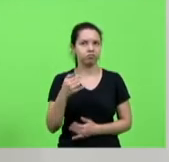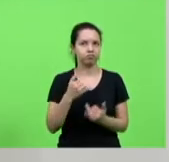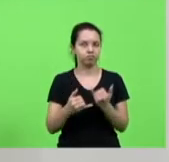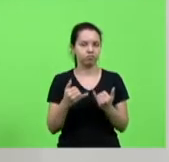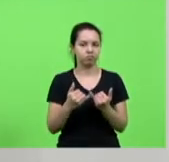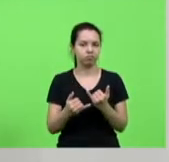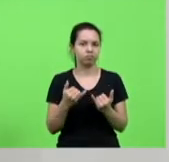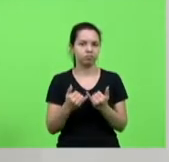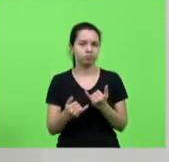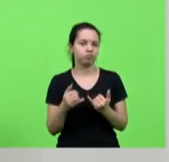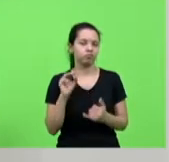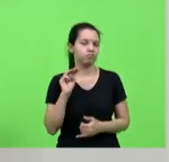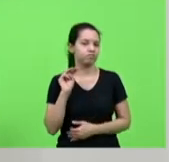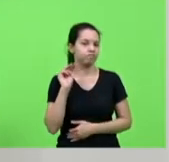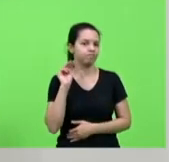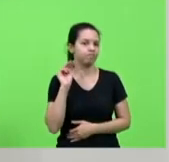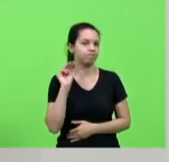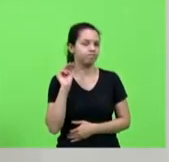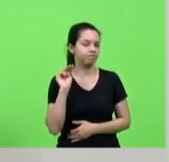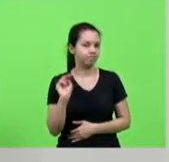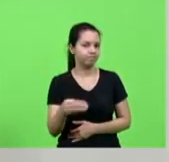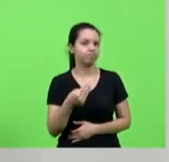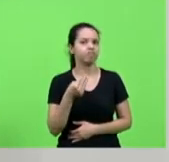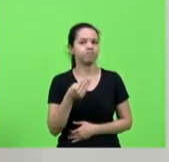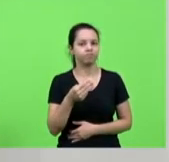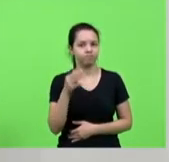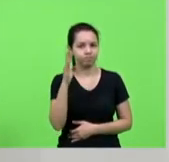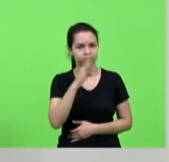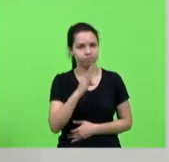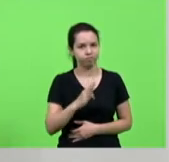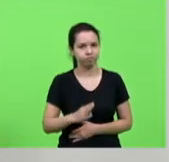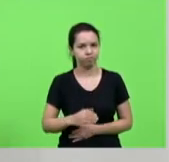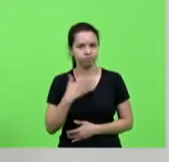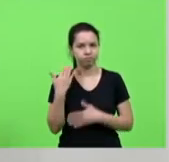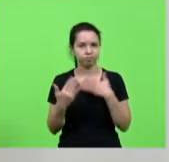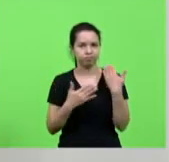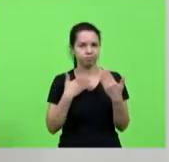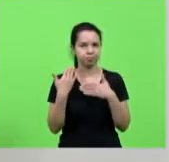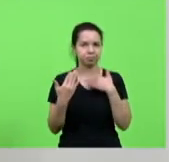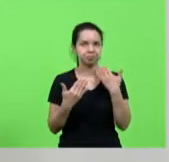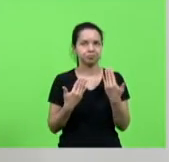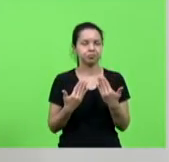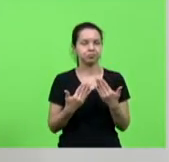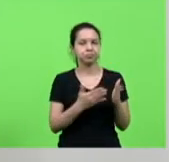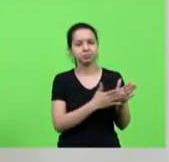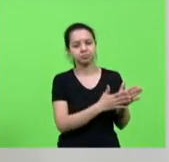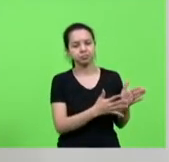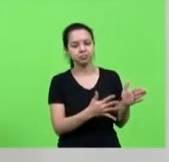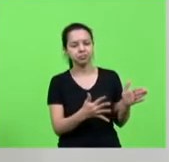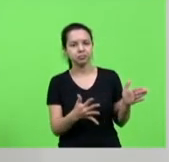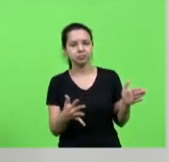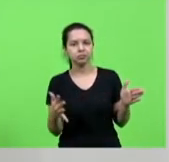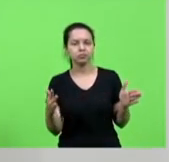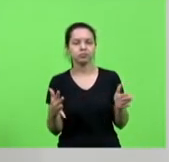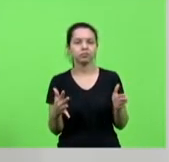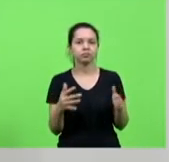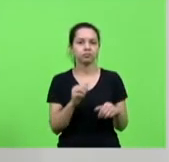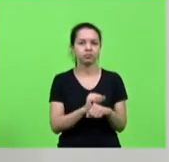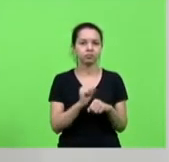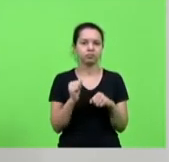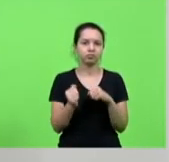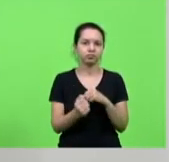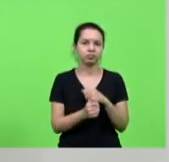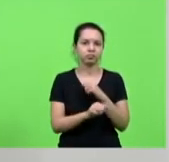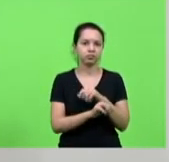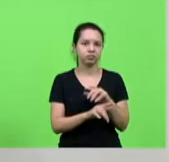Meio milhão de brasileiros que perderam a vida desde o começo dessa terrível pandemia que tomou conta do